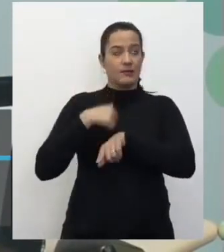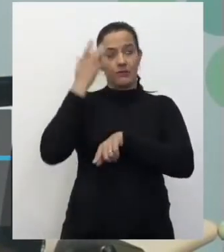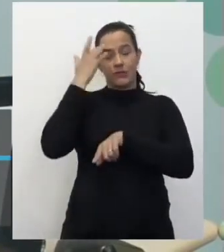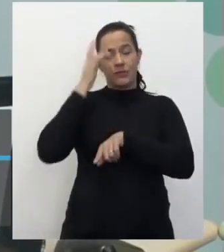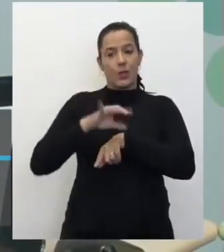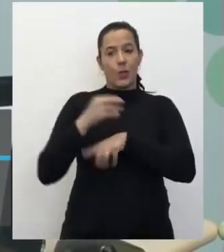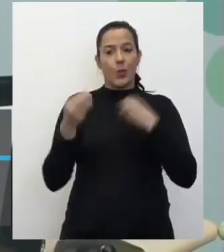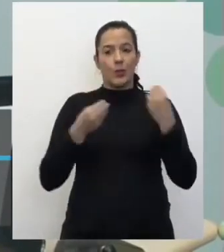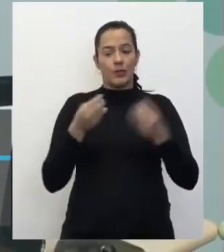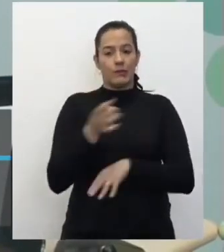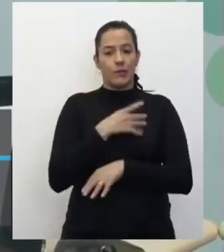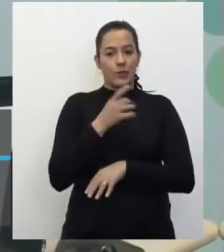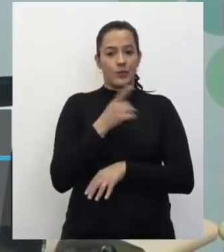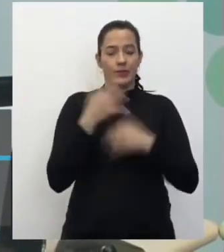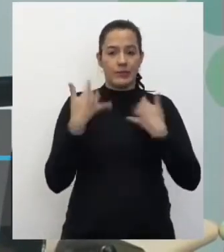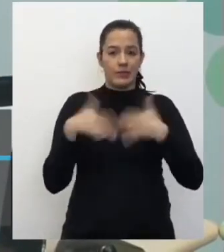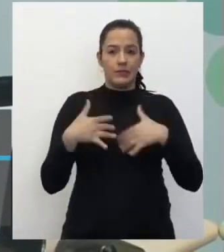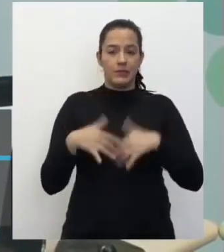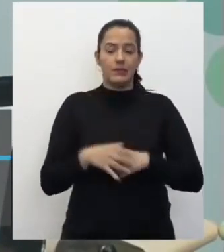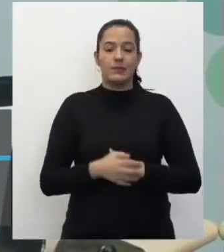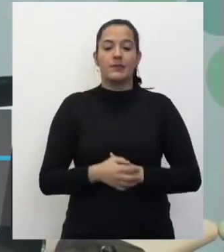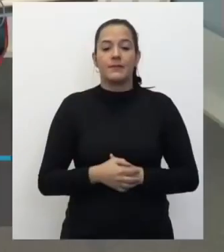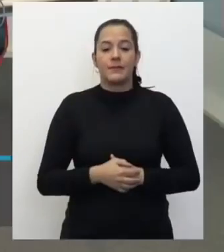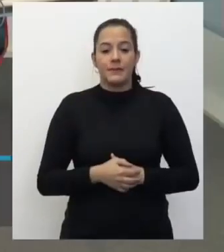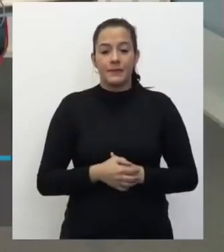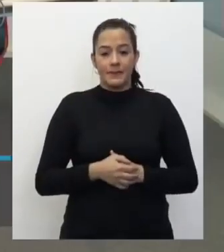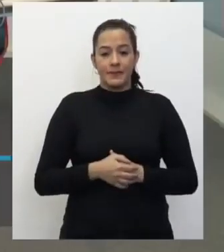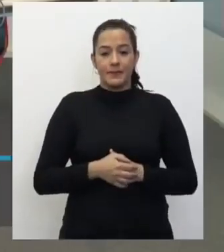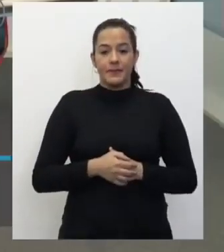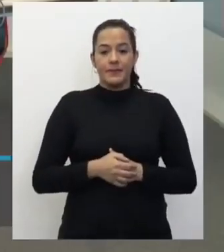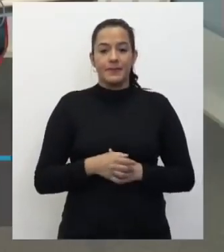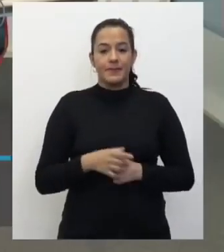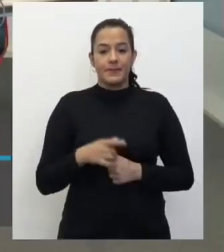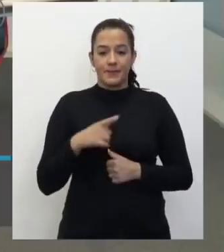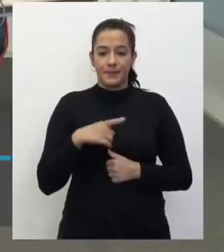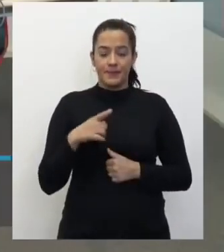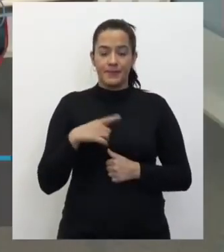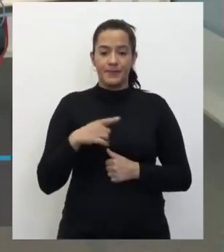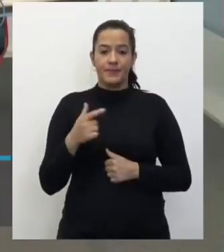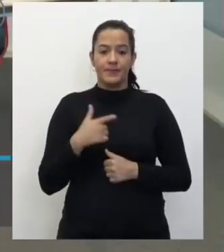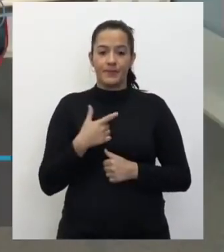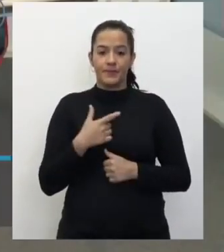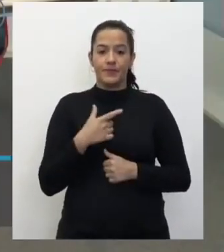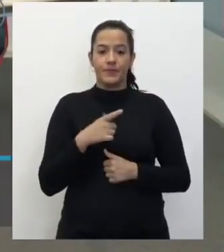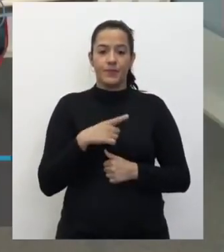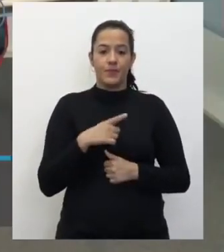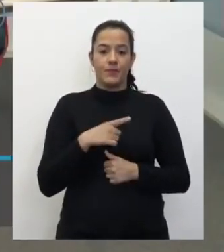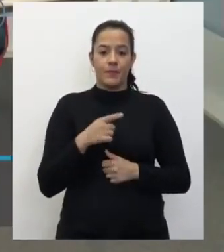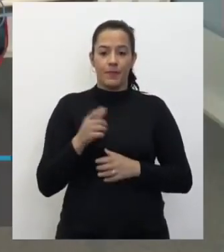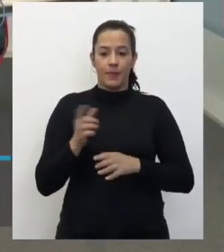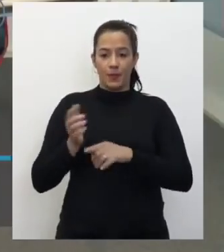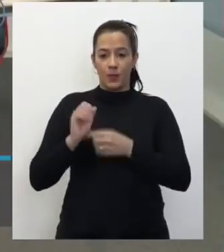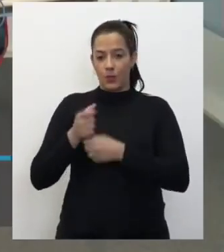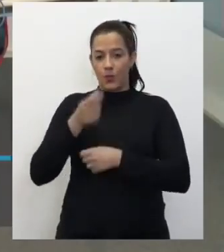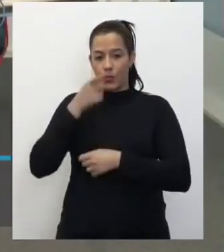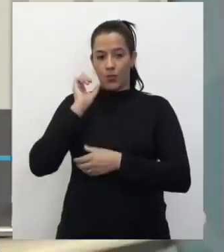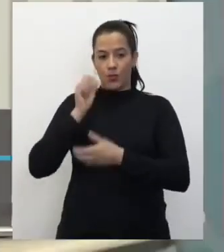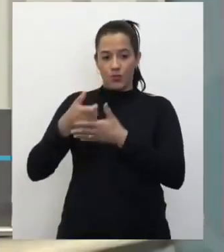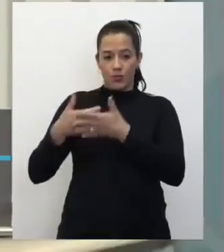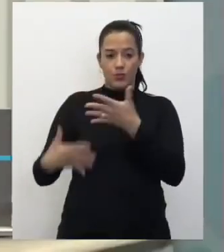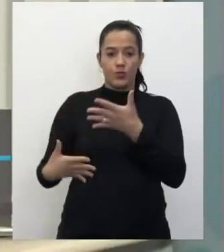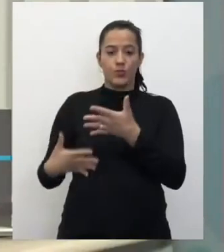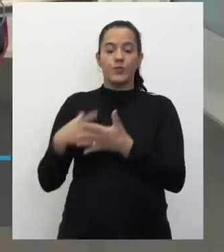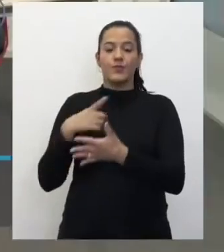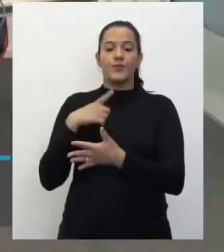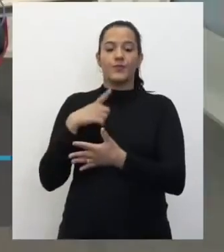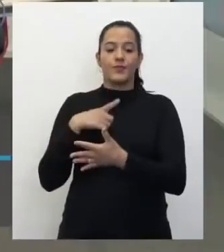A Invenção de Hugo Cabret, eu já assisti, mas não tô conseguindo ver o crossover. Eles falaram disso no chat de ontem. Ah, tem, porque fala do